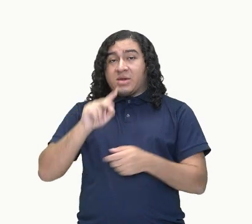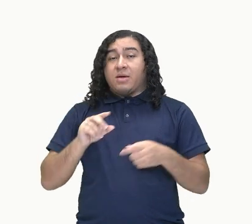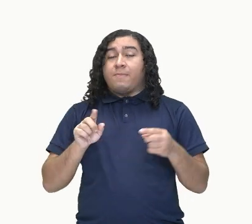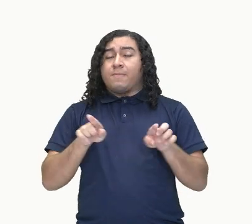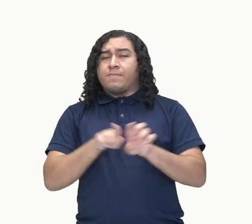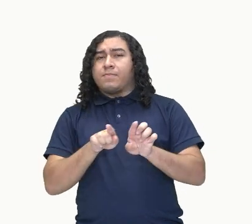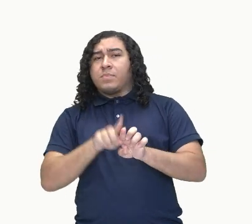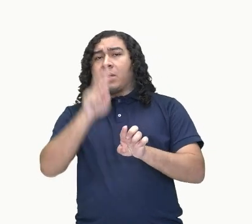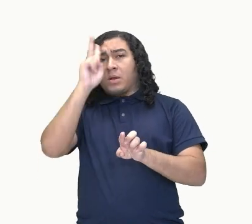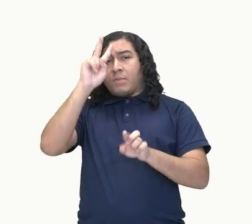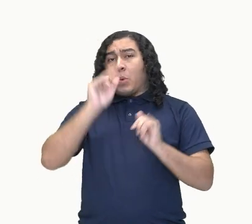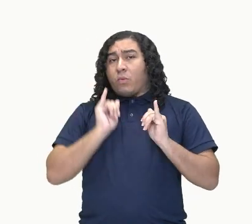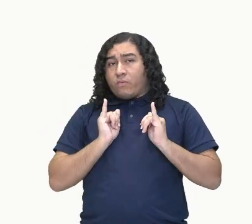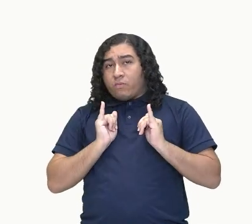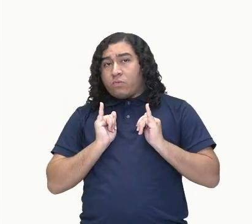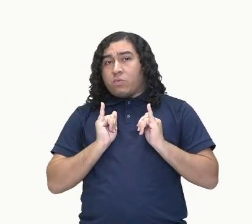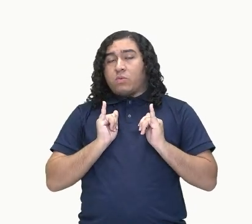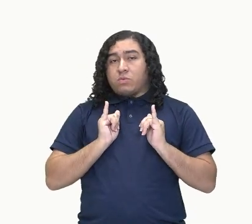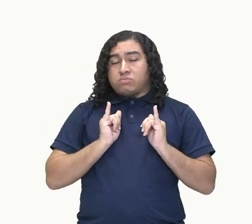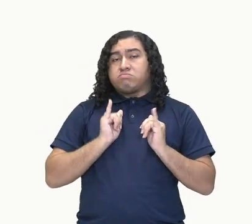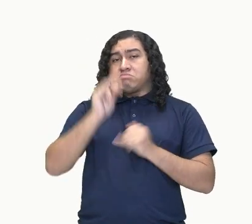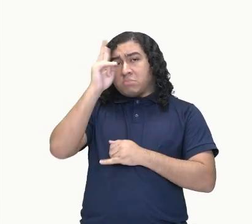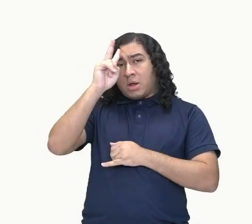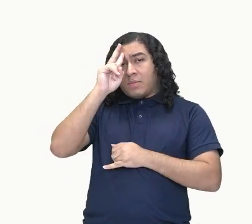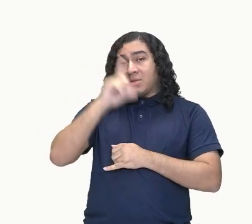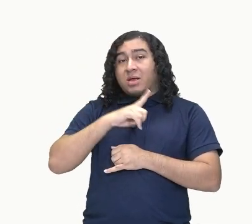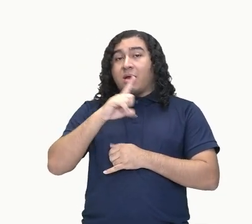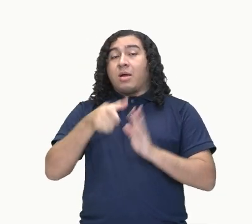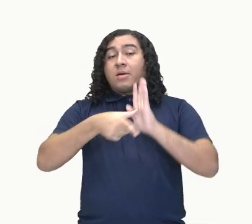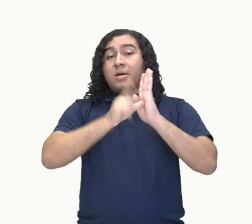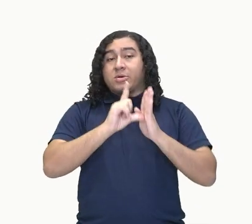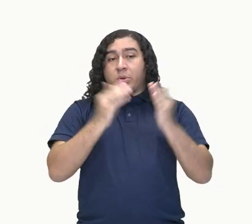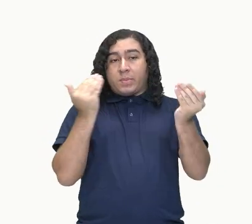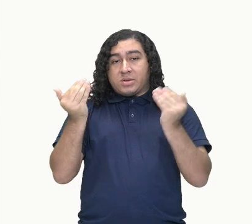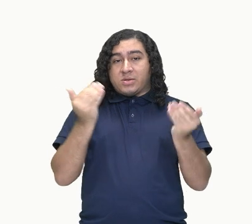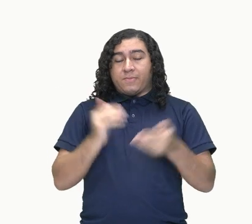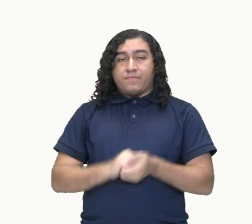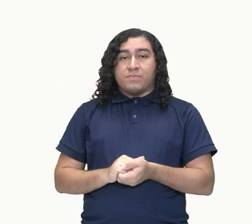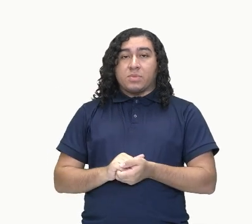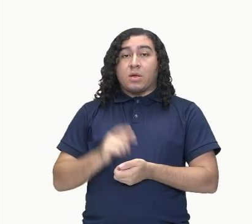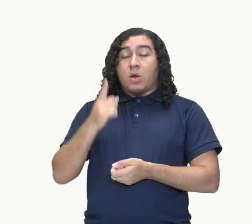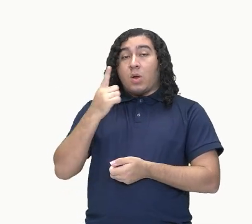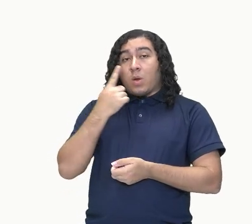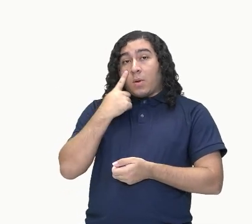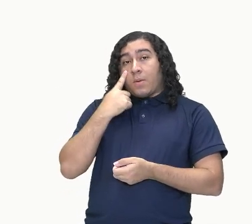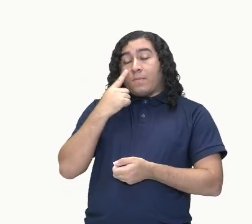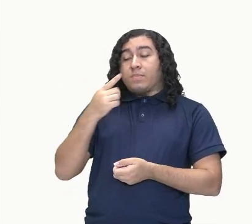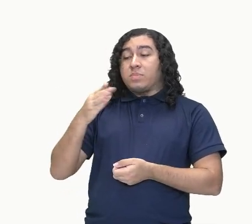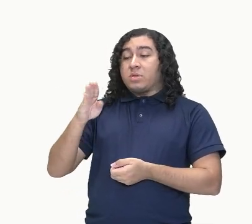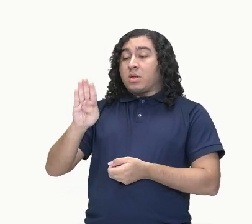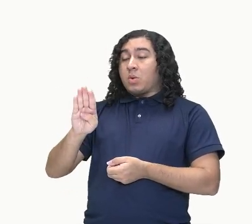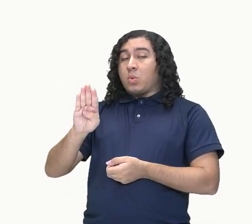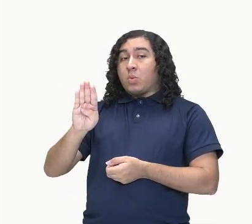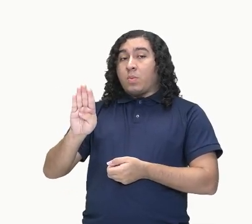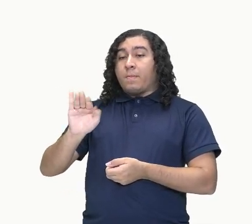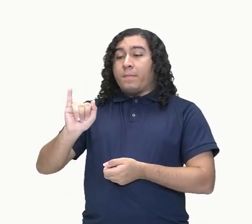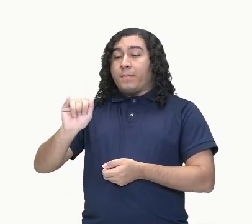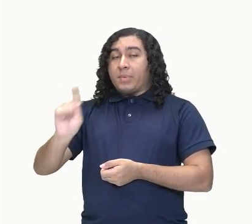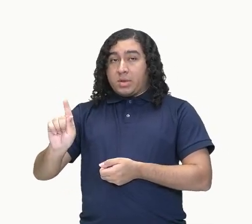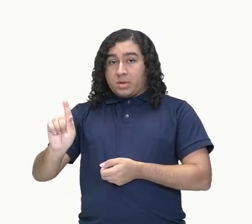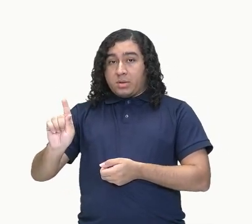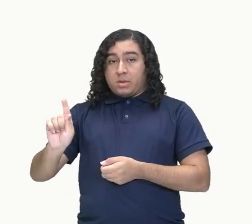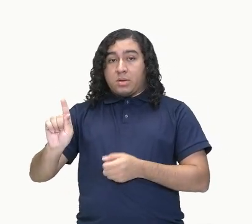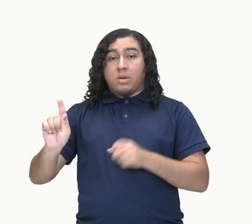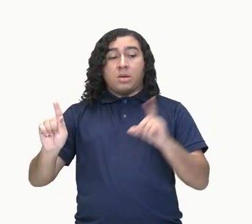homens? Lembra da viagem? Já já nós vamos usar esses adjetivos. Eu tenho aqui o short adjective